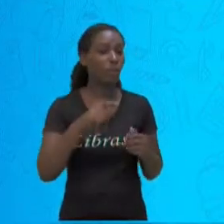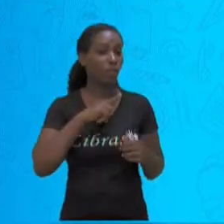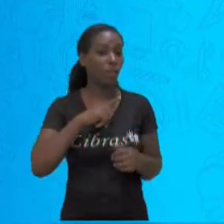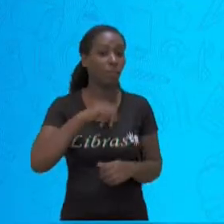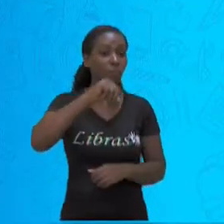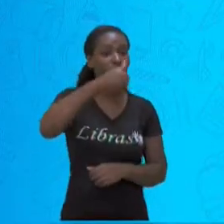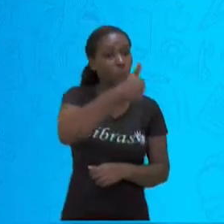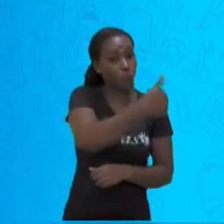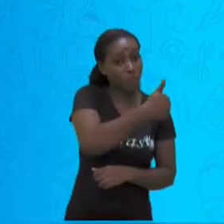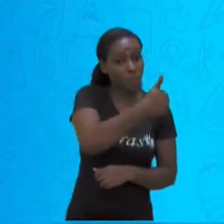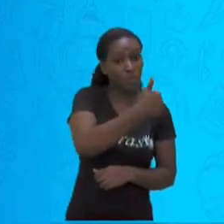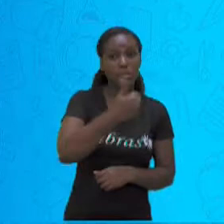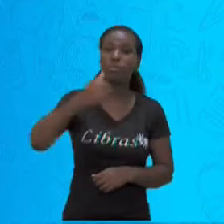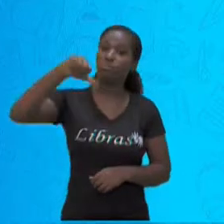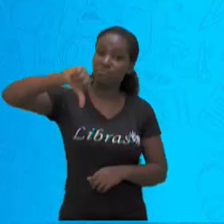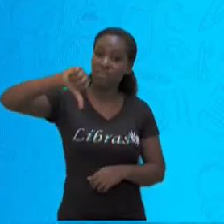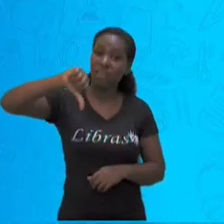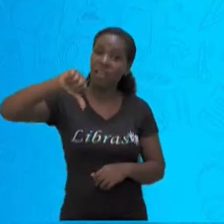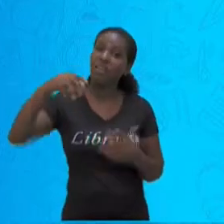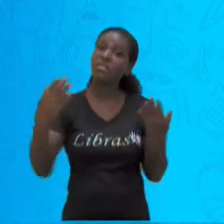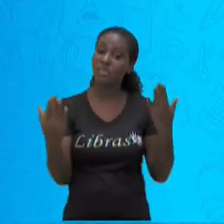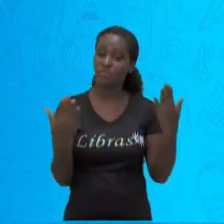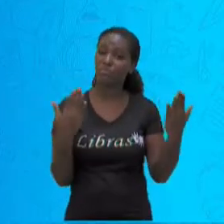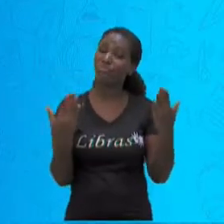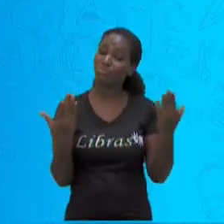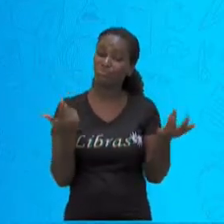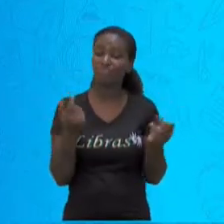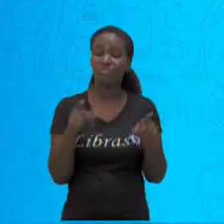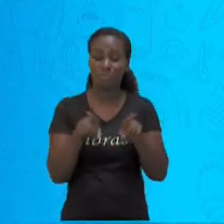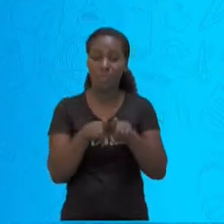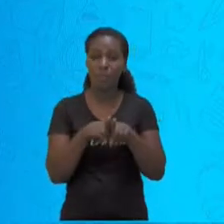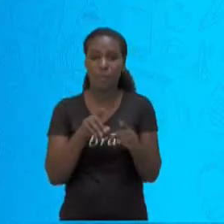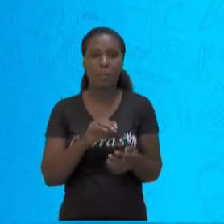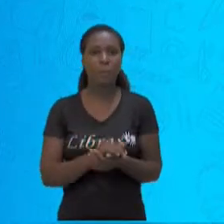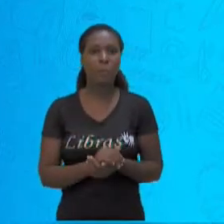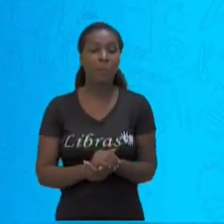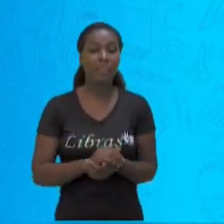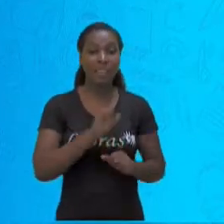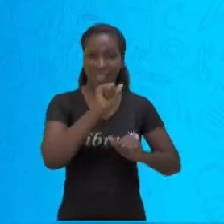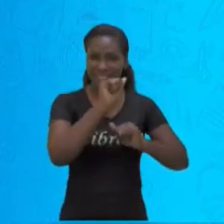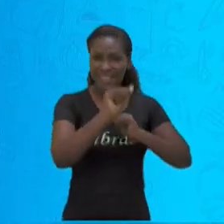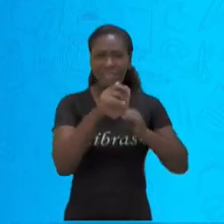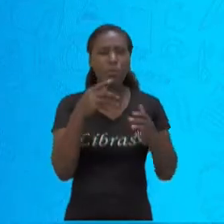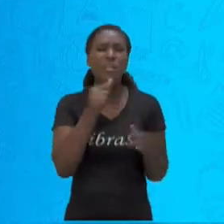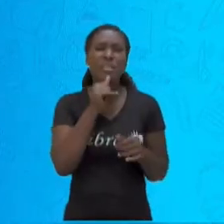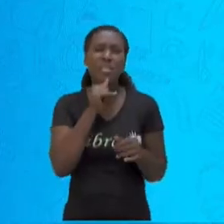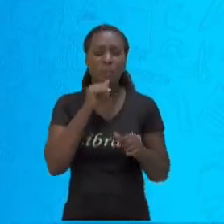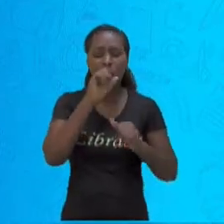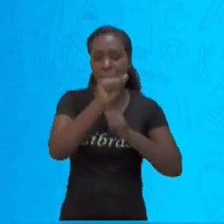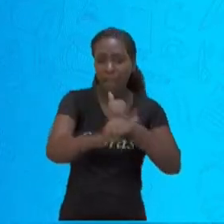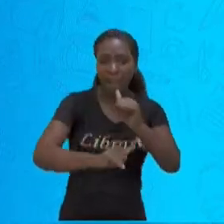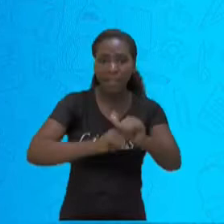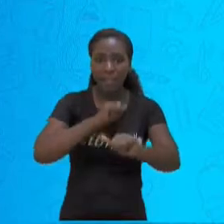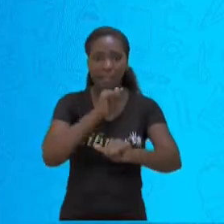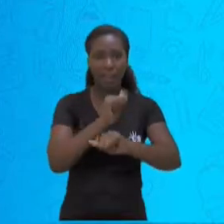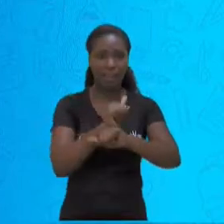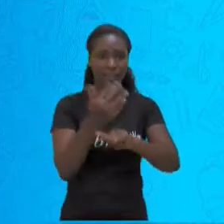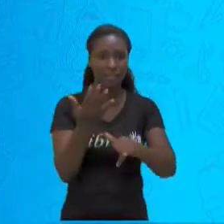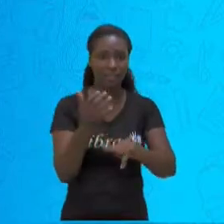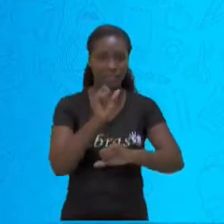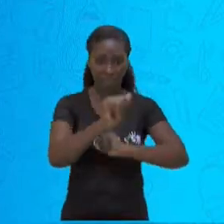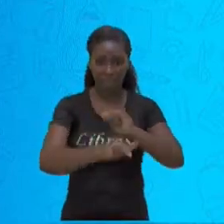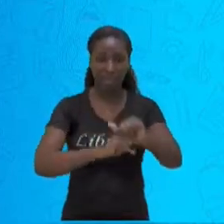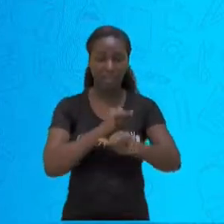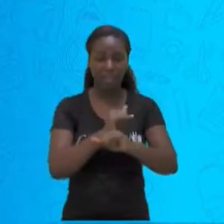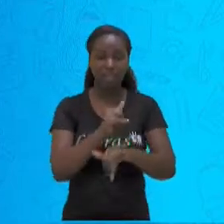A internet, até professor sofre. Está dando, quando está em sala de